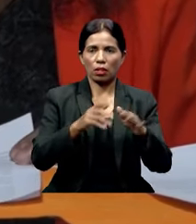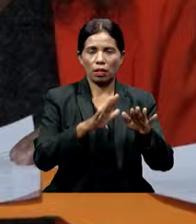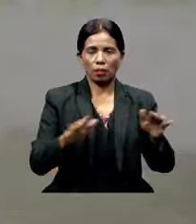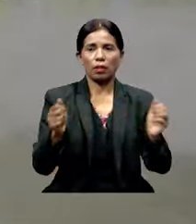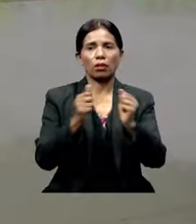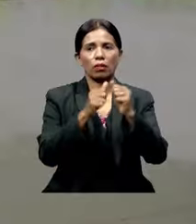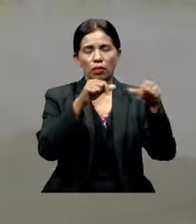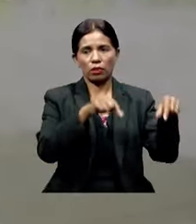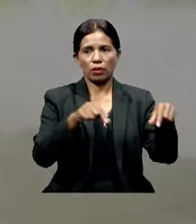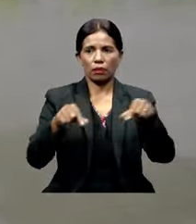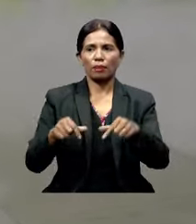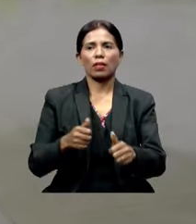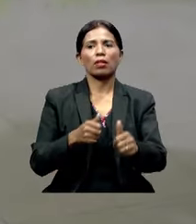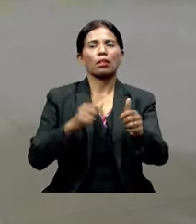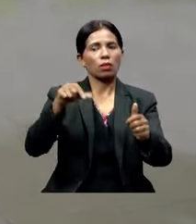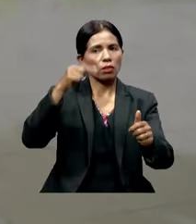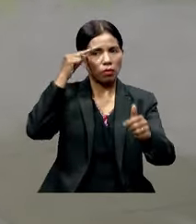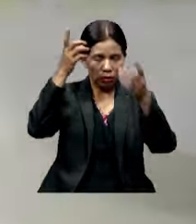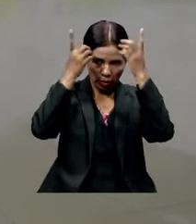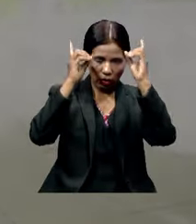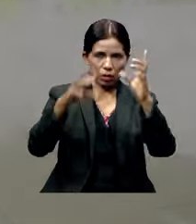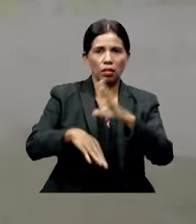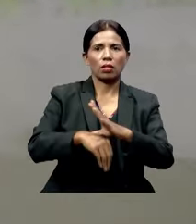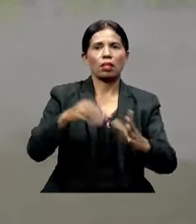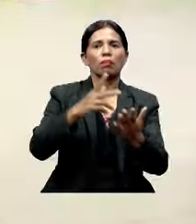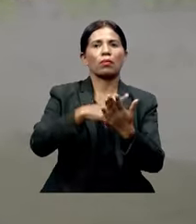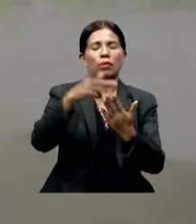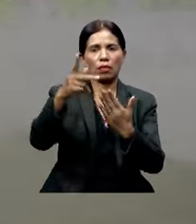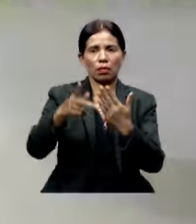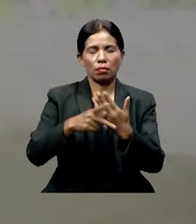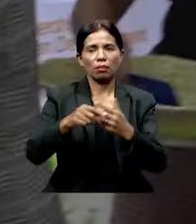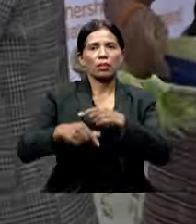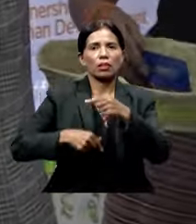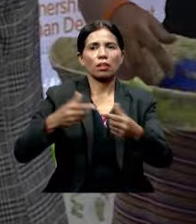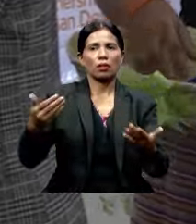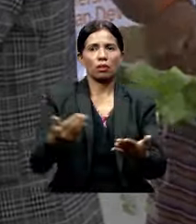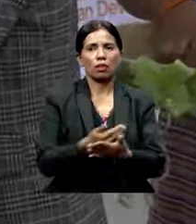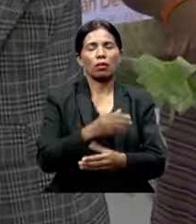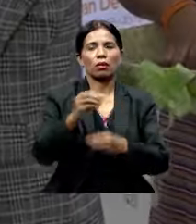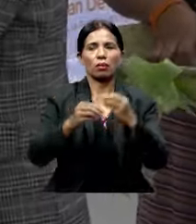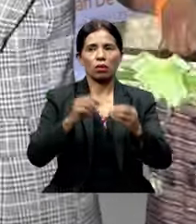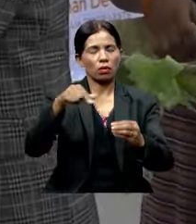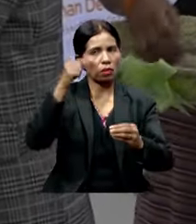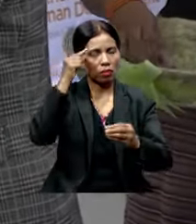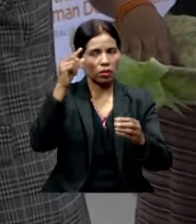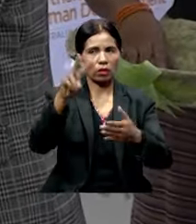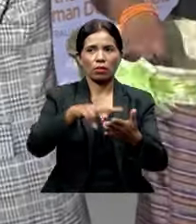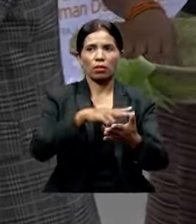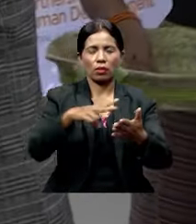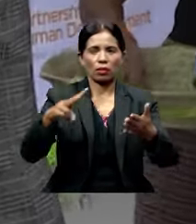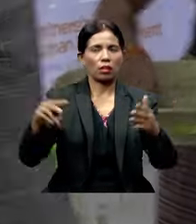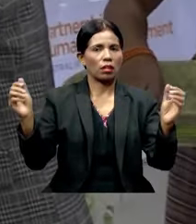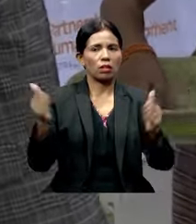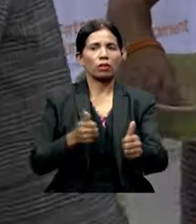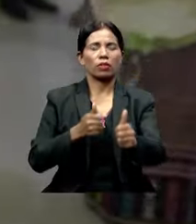deficiência. Tuir Rede Feita ba ngira governo decidi asai programa Bolsa da Mãe ba geração FUN significa governo rasik viola no la